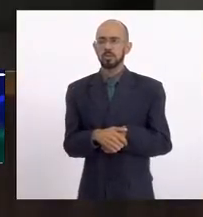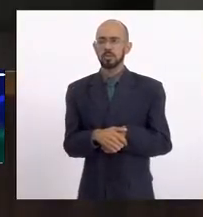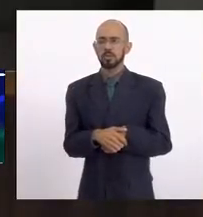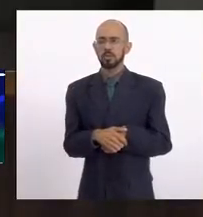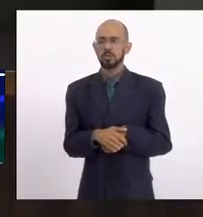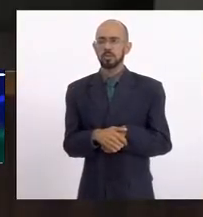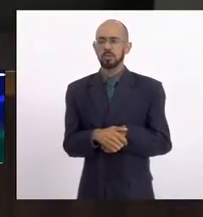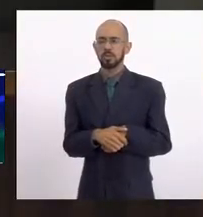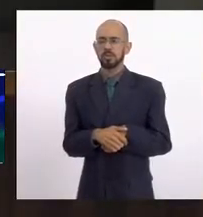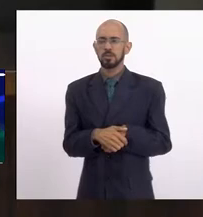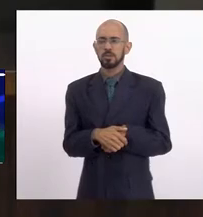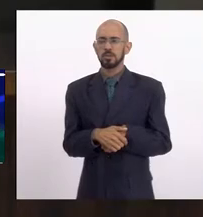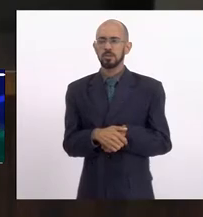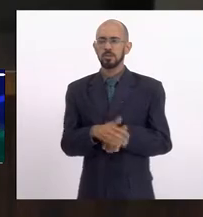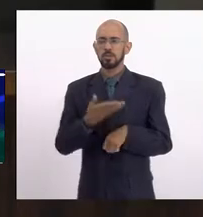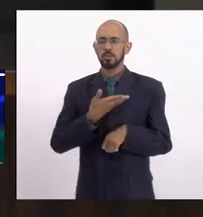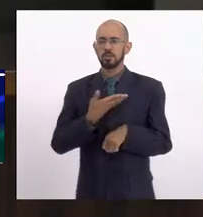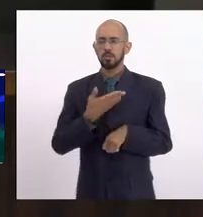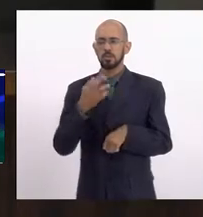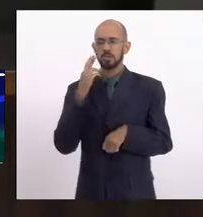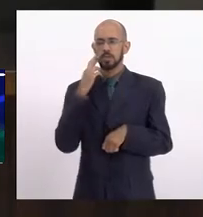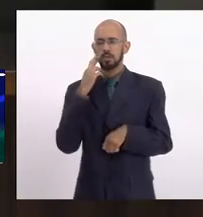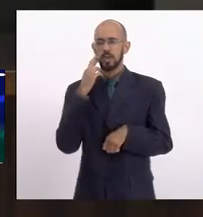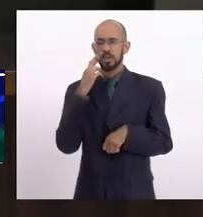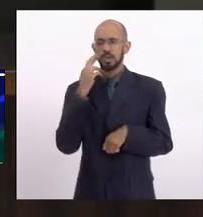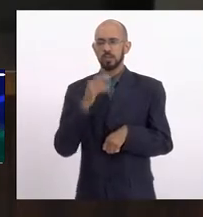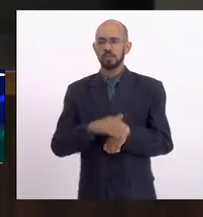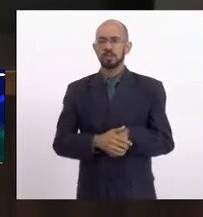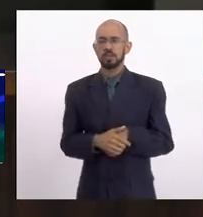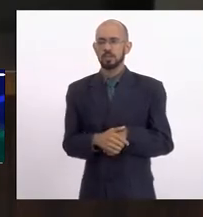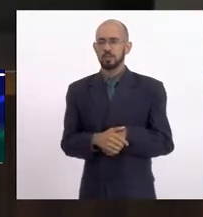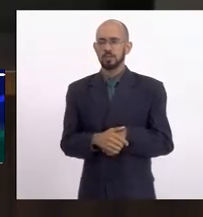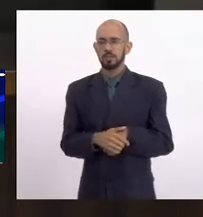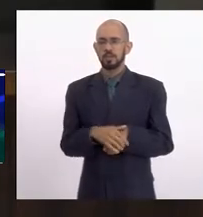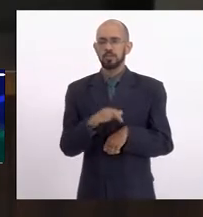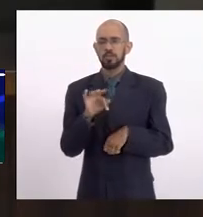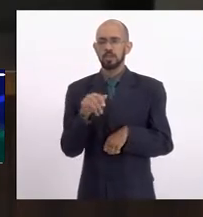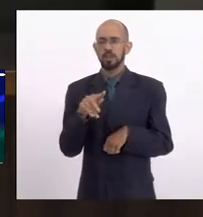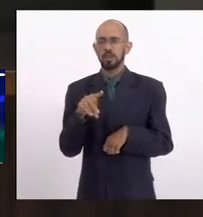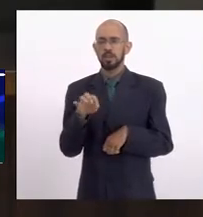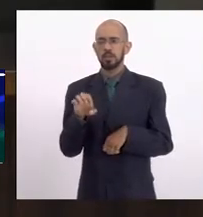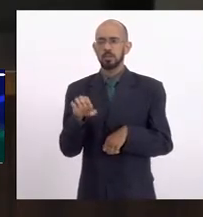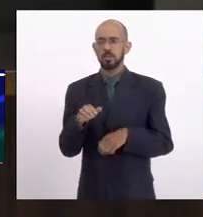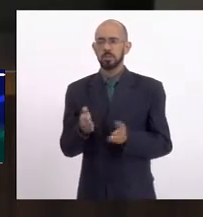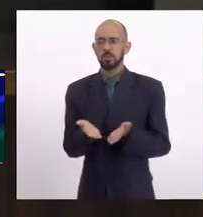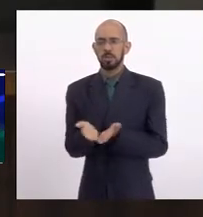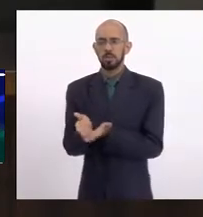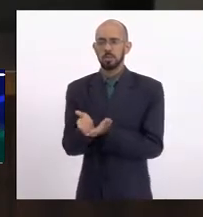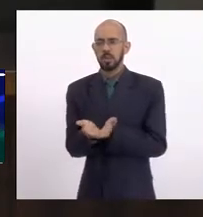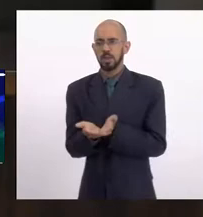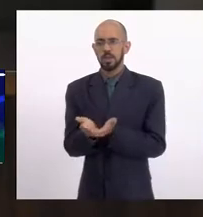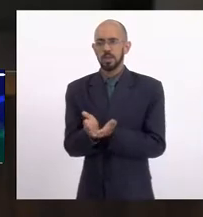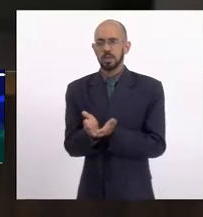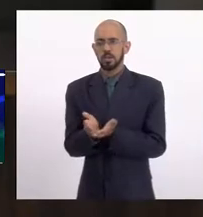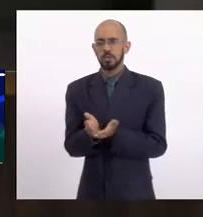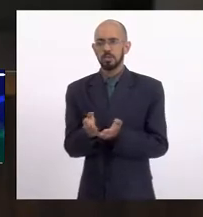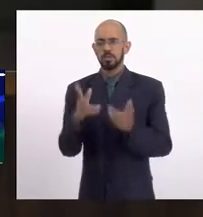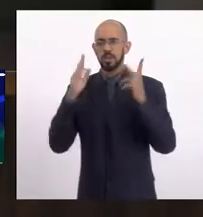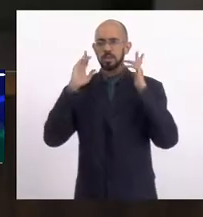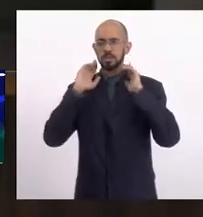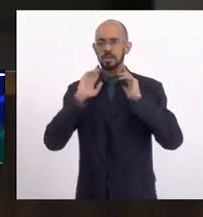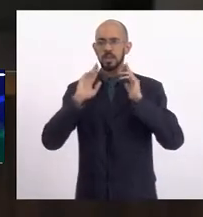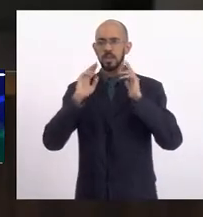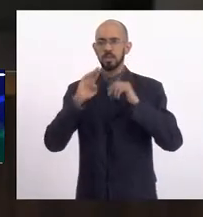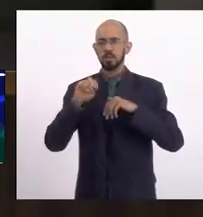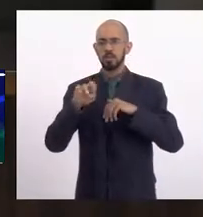o padre e o nosso amigo rosenverg Reis e mais aqui Felipe Soares tipo Bebeto Chiquinho Marcelo cabeleireiro